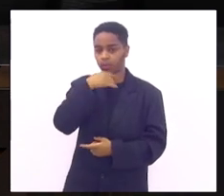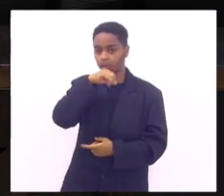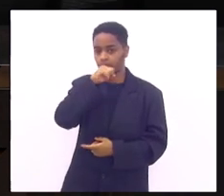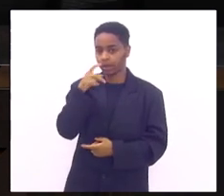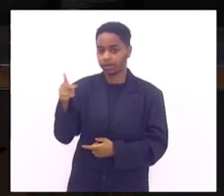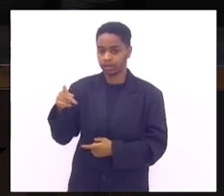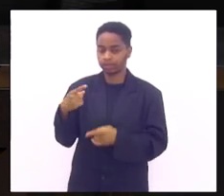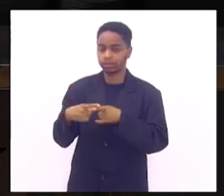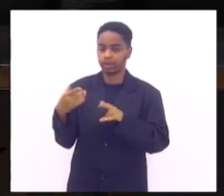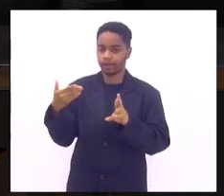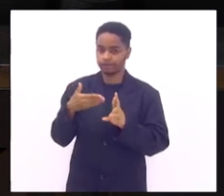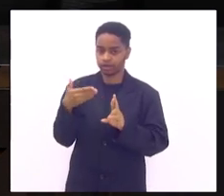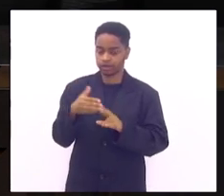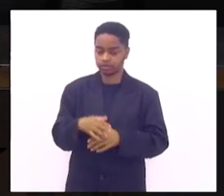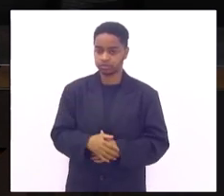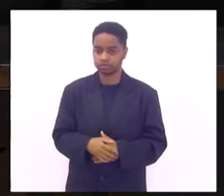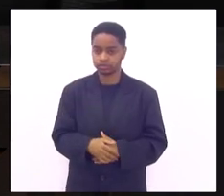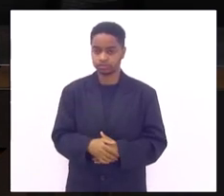né,